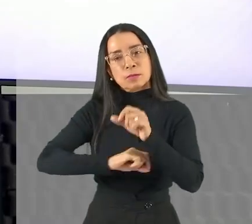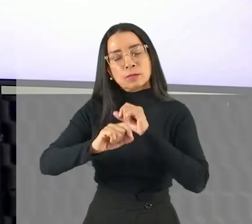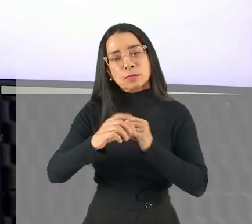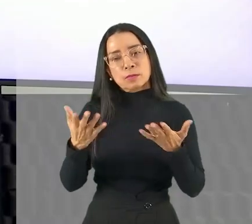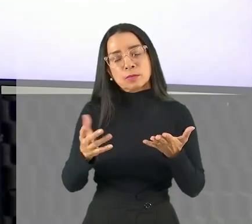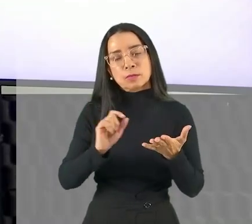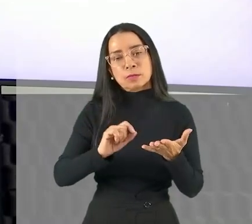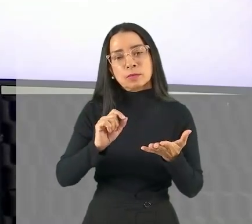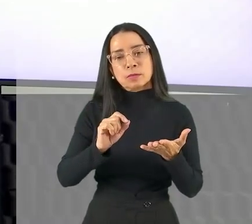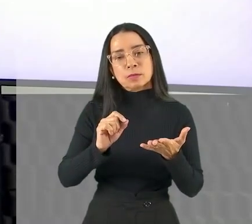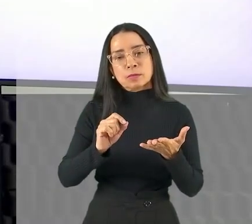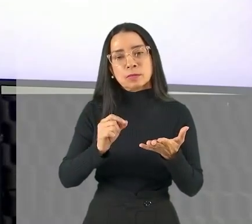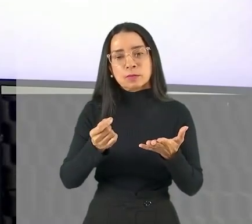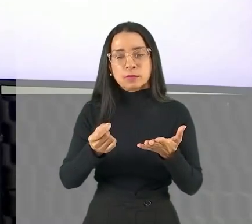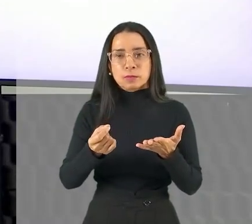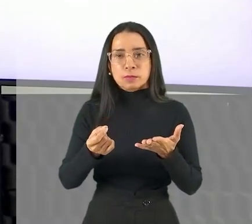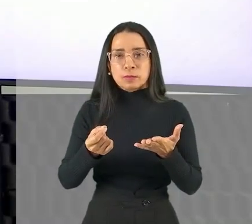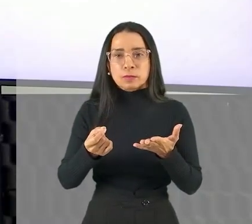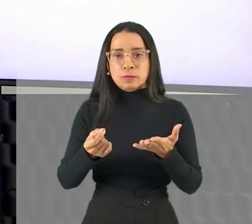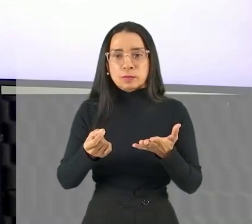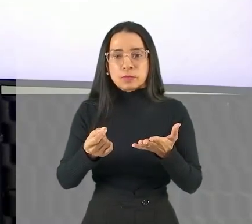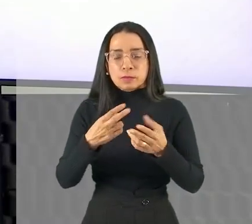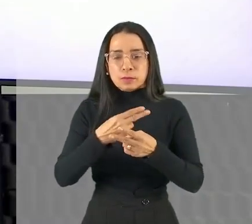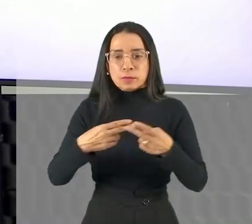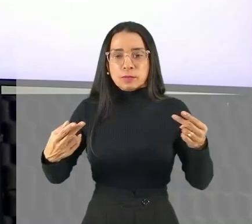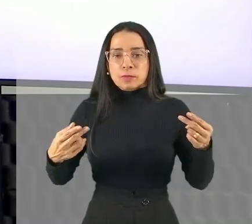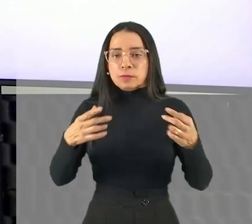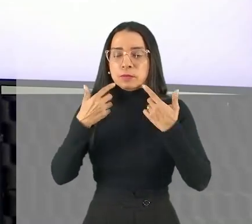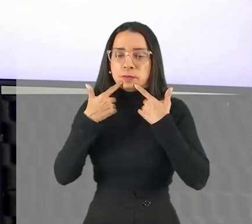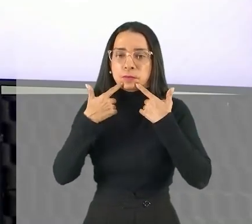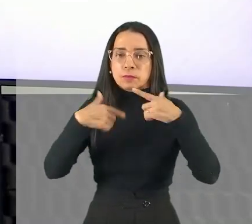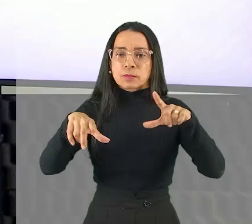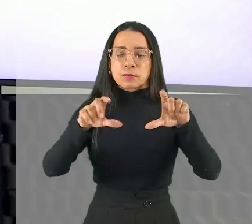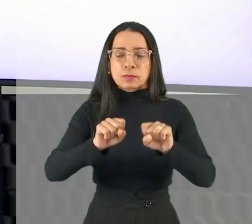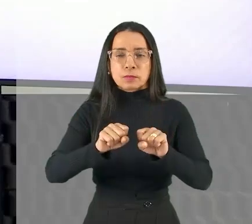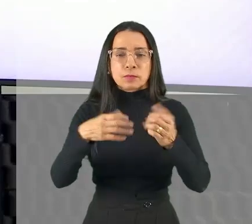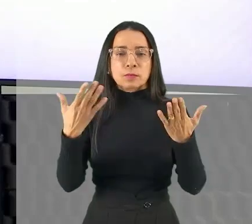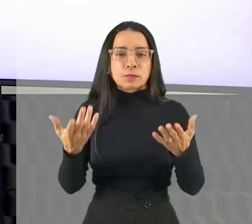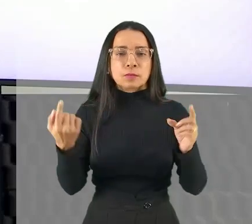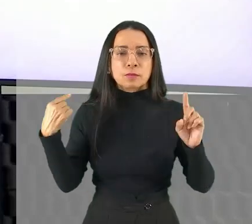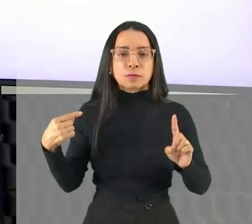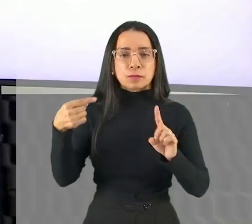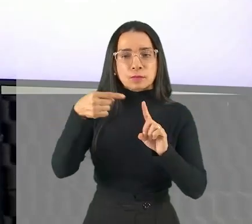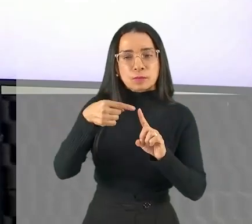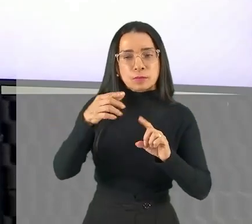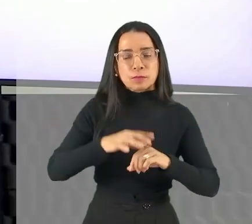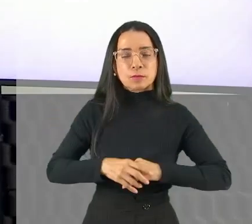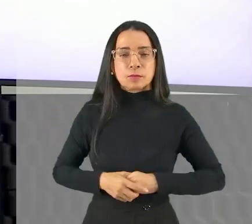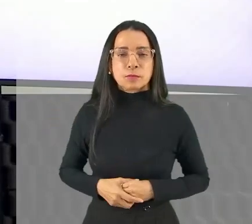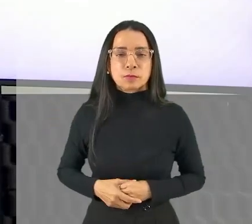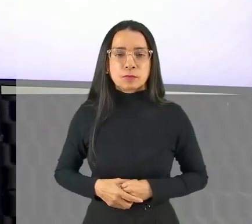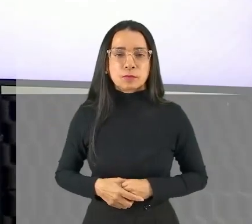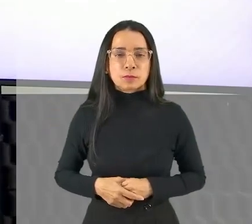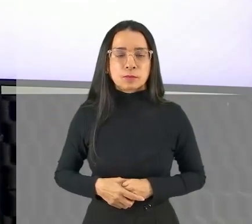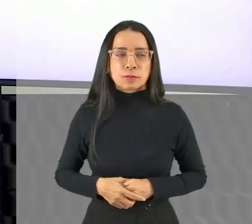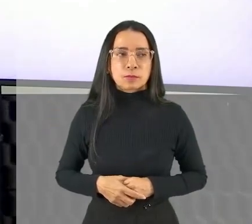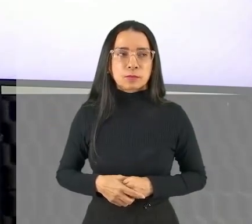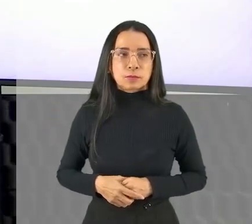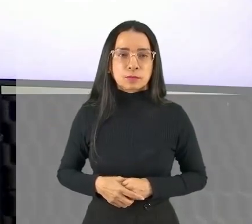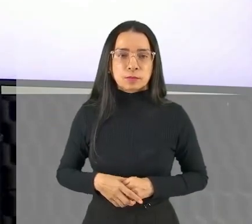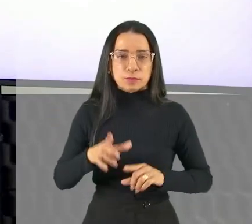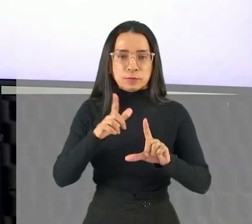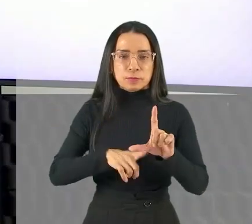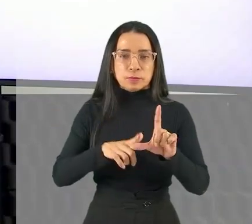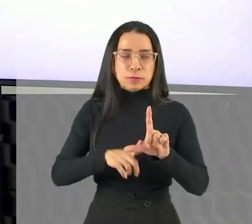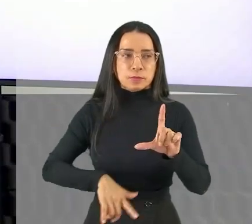trago para o texto. Então, qual seria o objetivo de eu fazer especificamente o uso desses elementos?